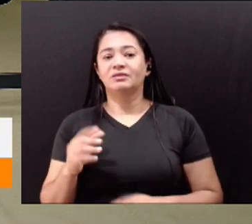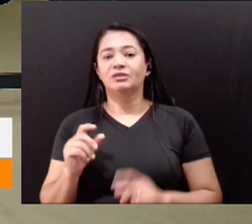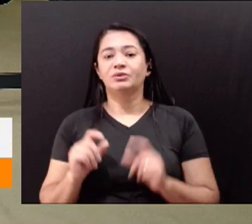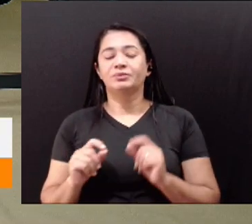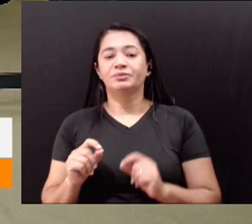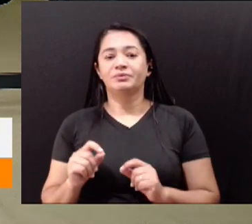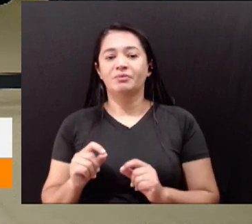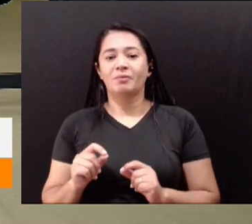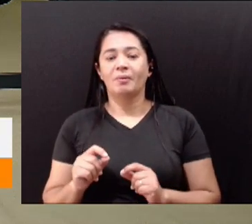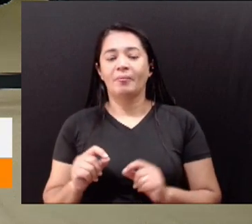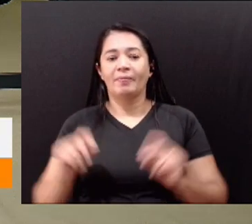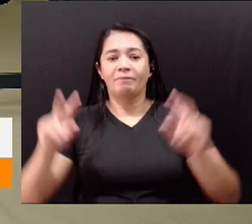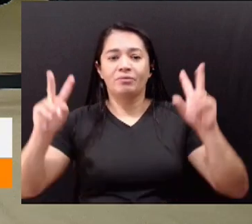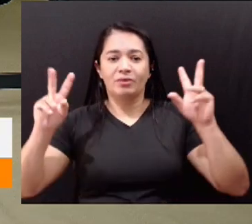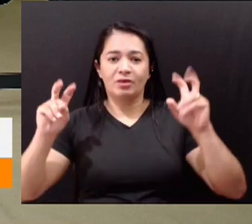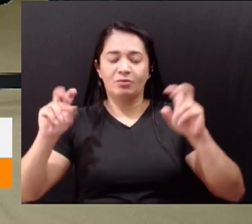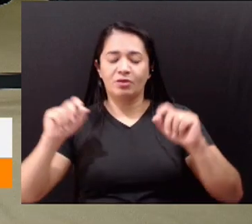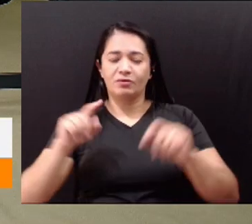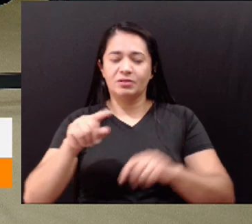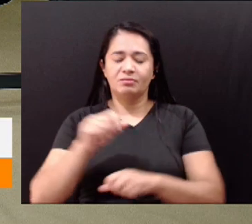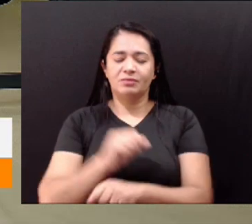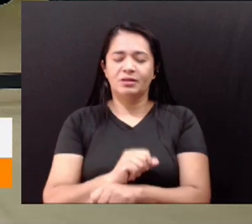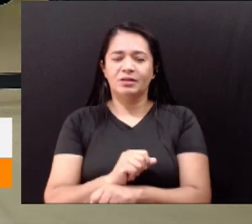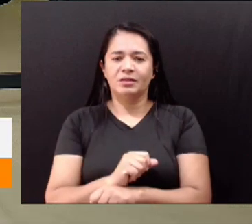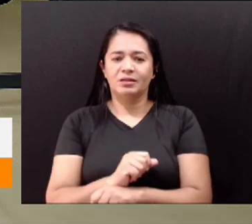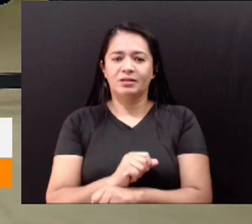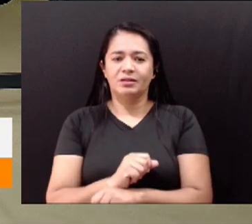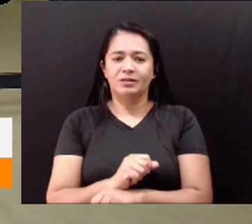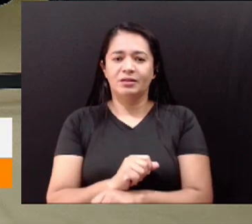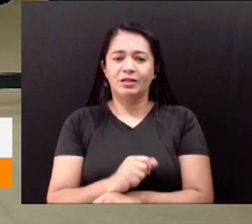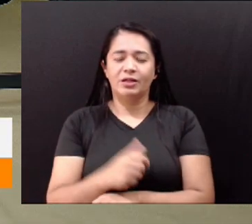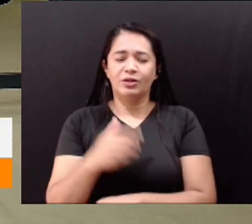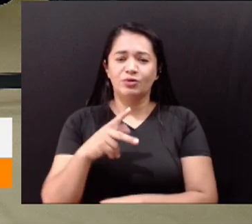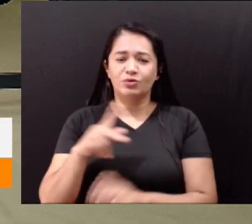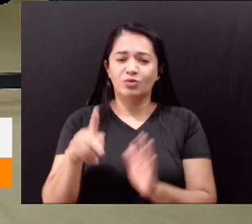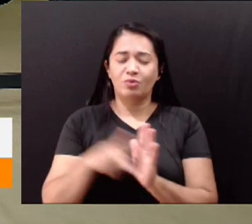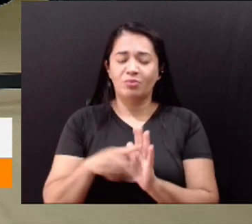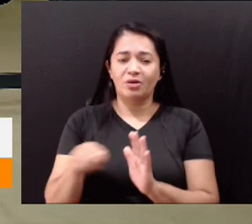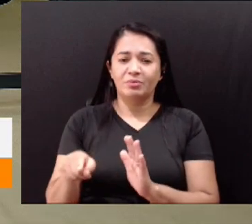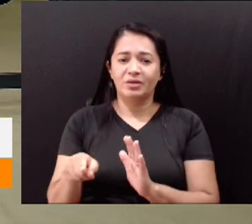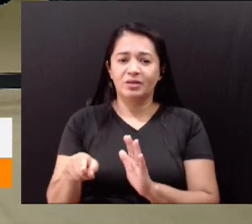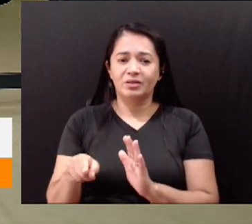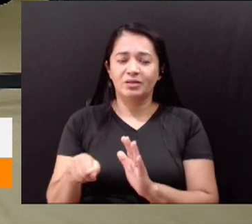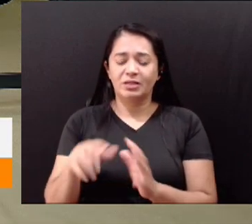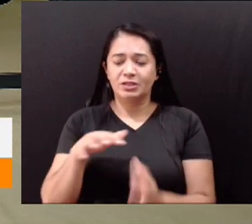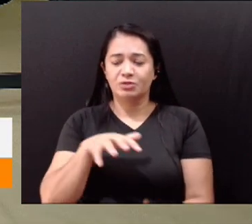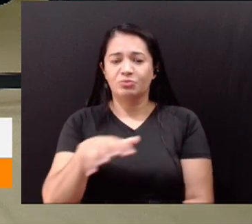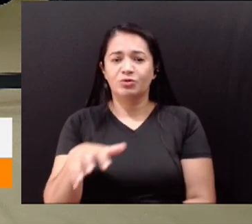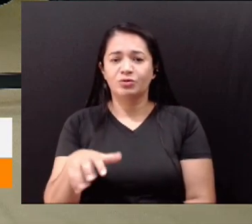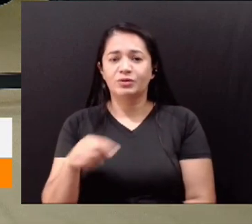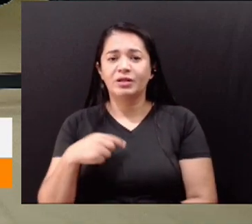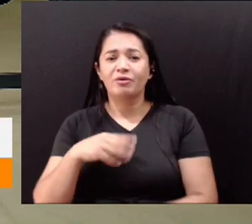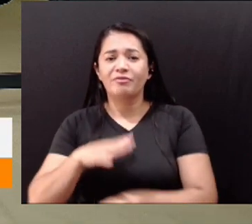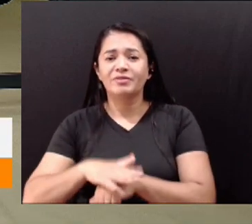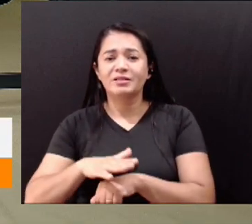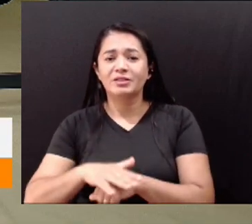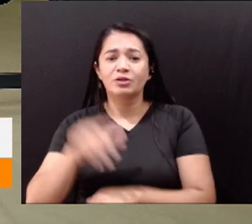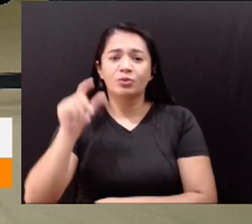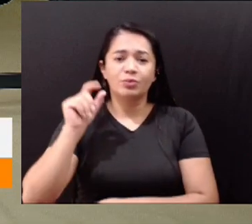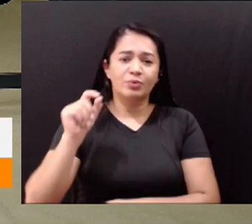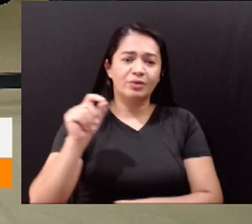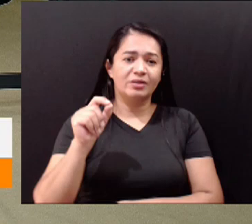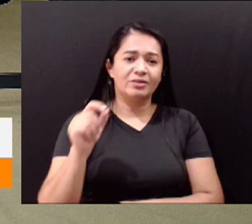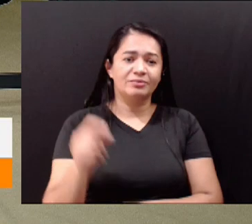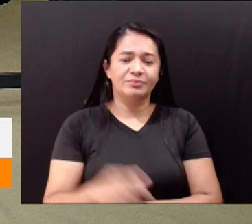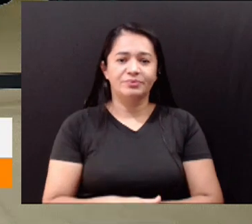você parar e dizer: "Eu pertenço ainda a esse mundo, né? O que que eu estou fazendo aqui?". essa ociosidade